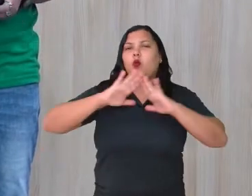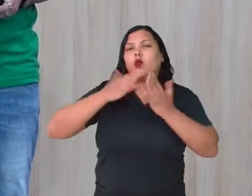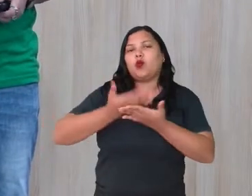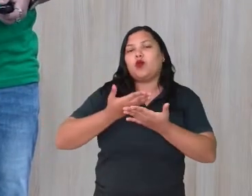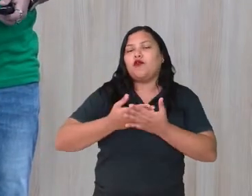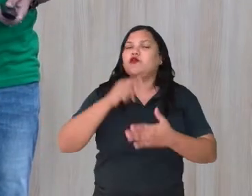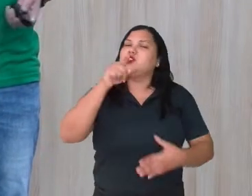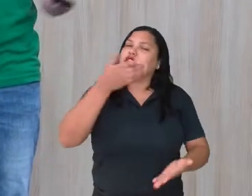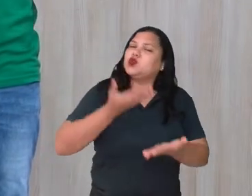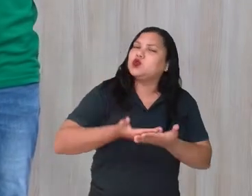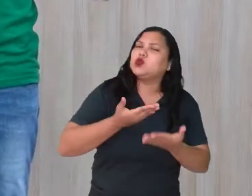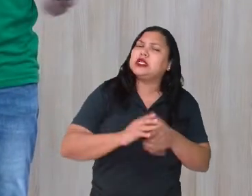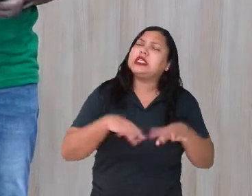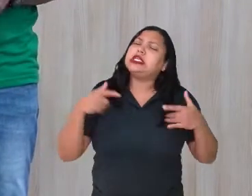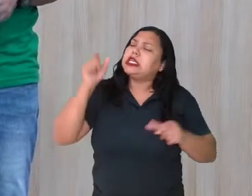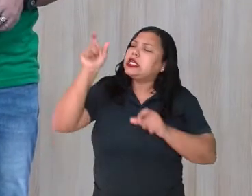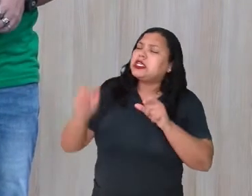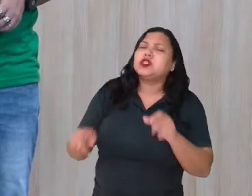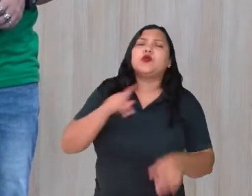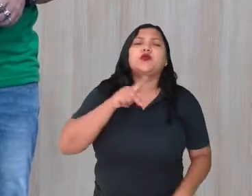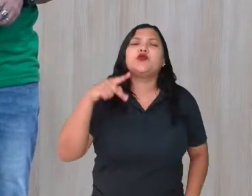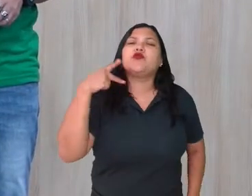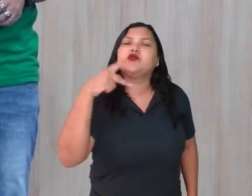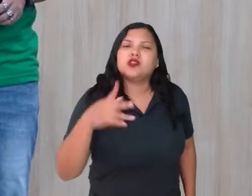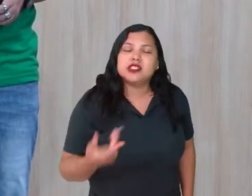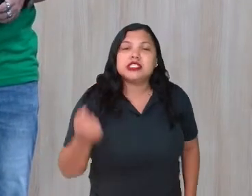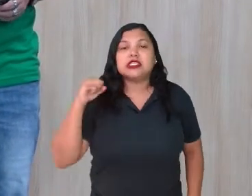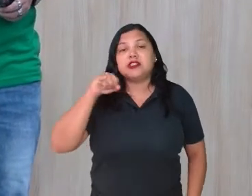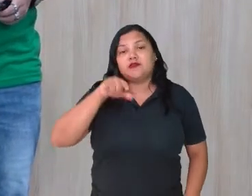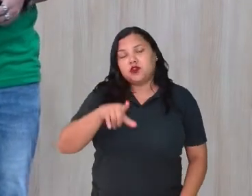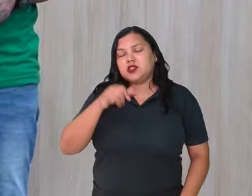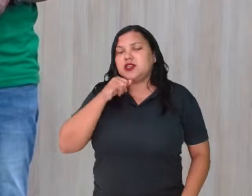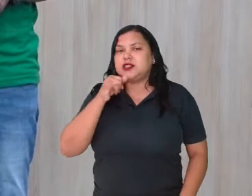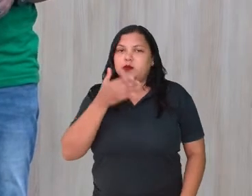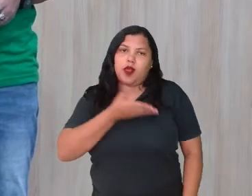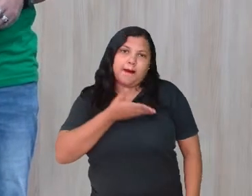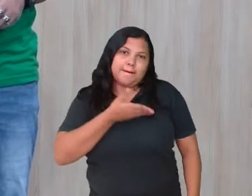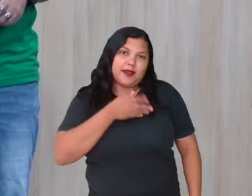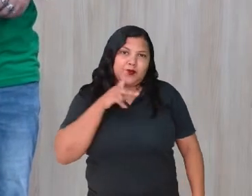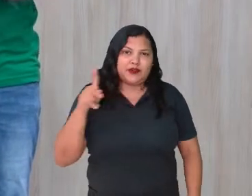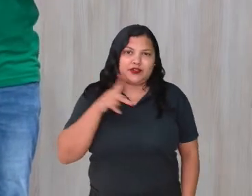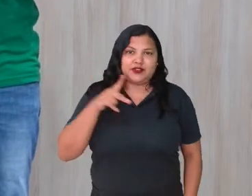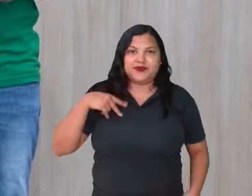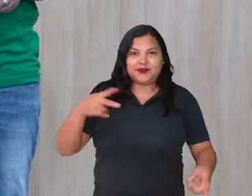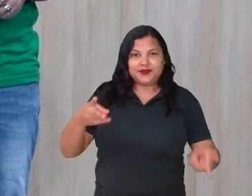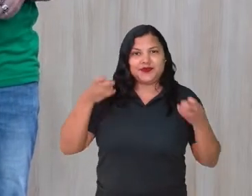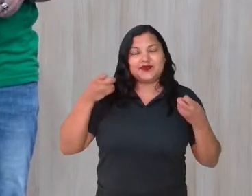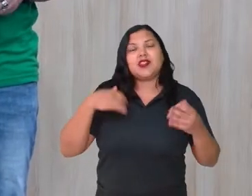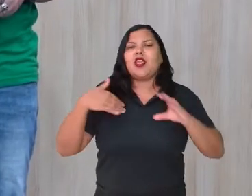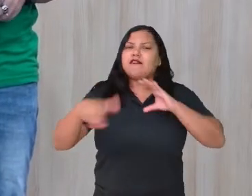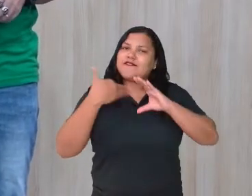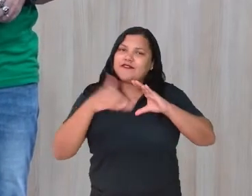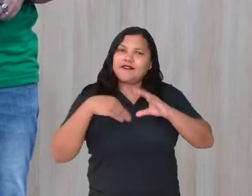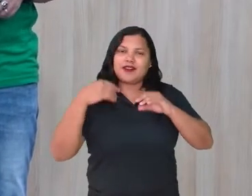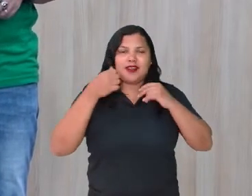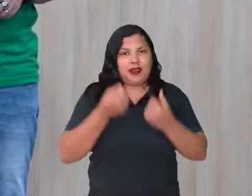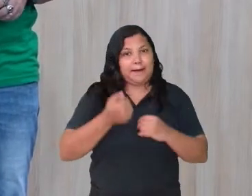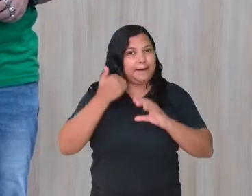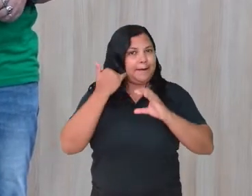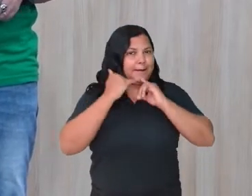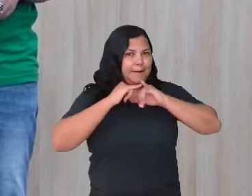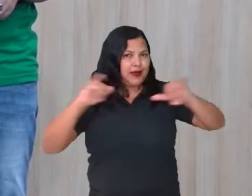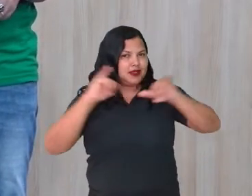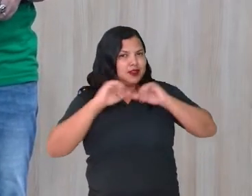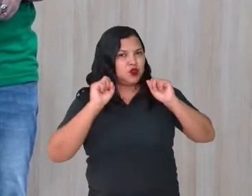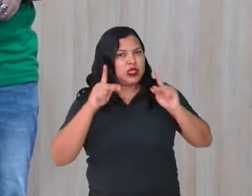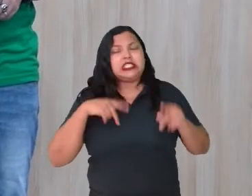estuda, quem é teu professor, quem é tua professora. Se você também, colega professor, professora, está vendo, manda aí sua mensagem. Se você ainda